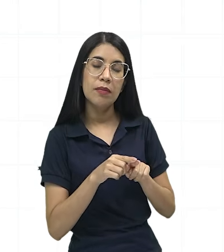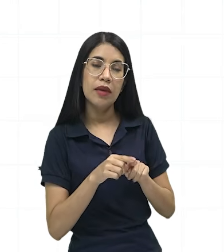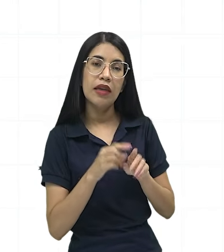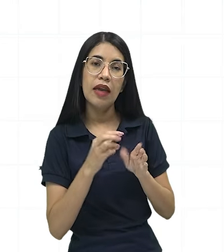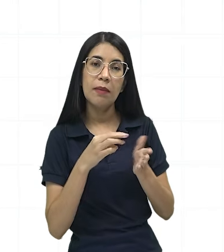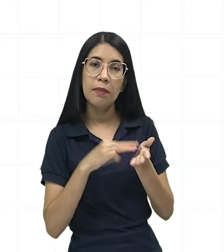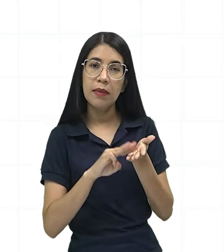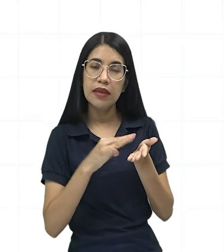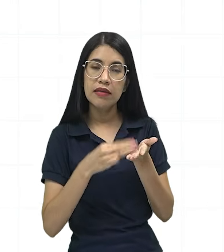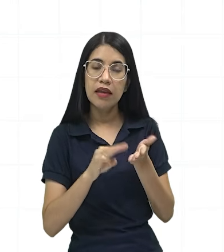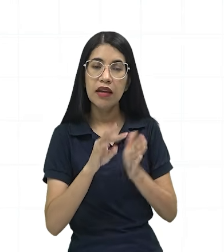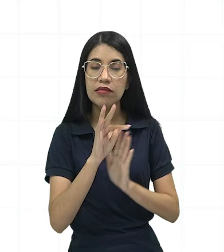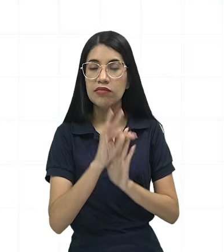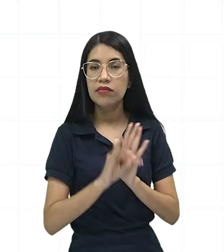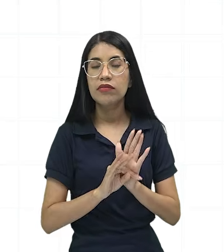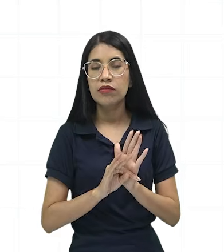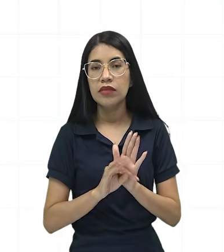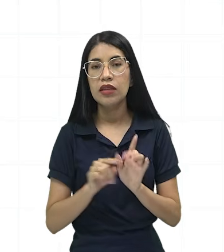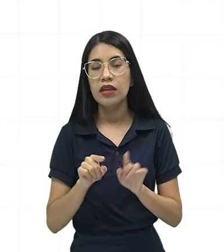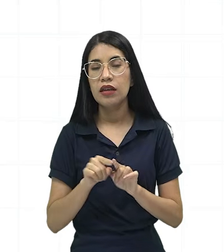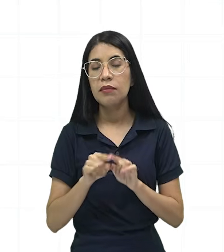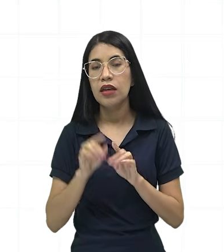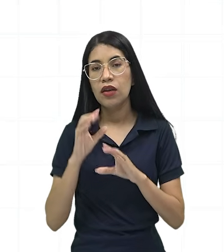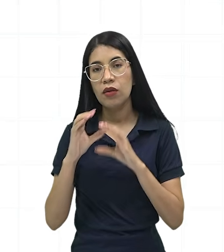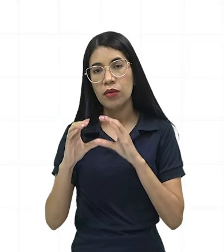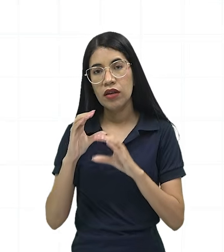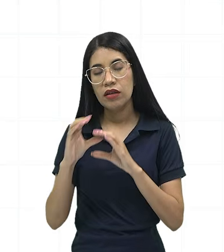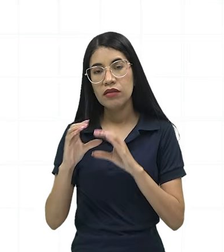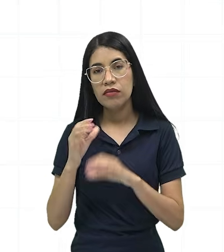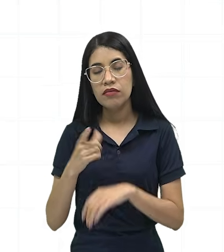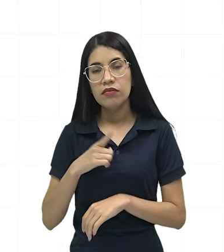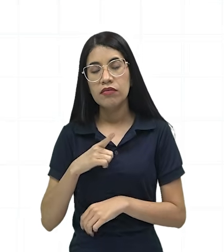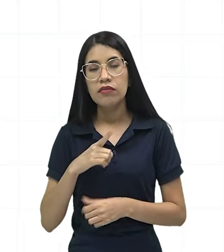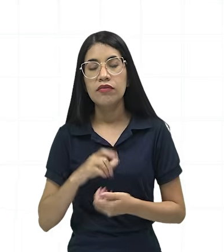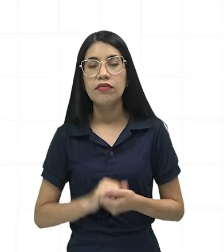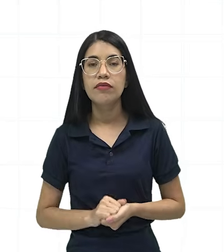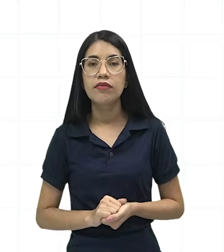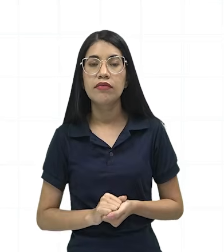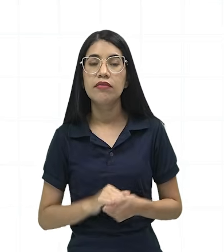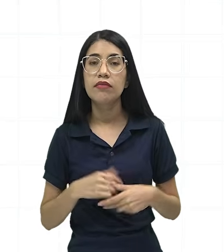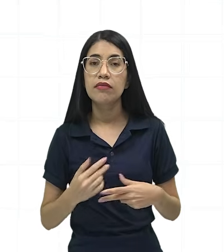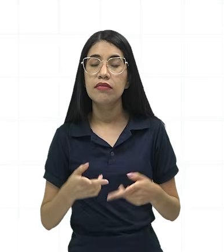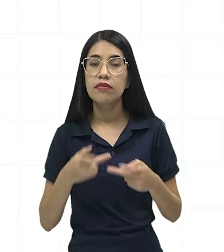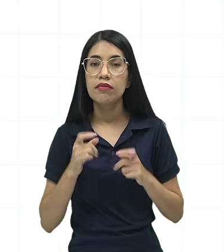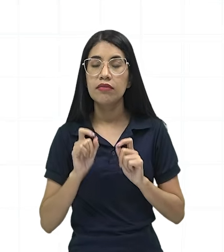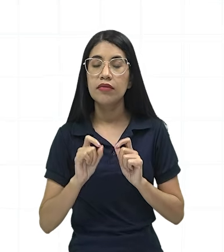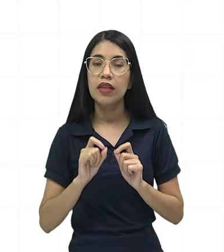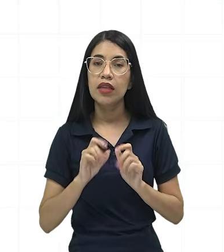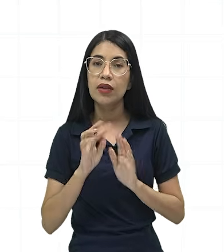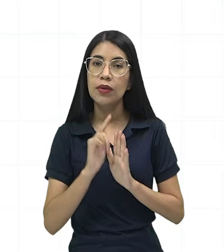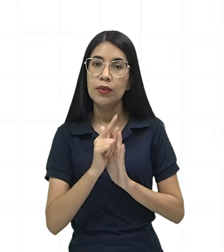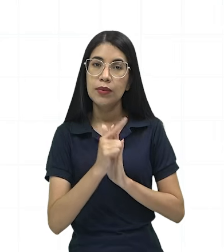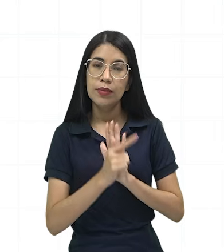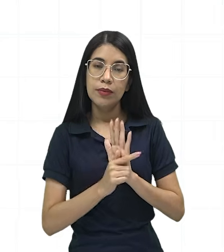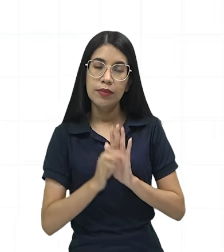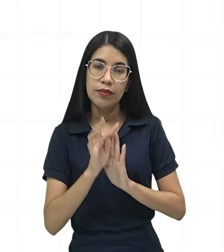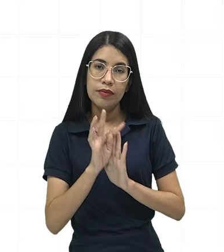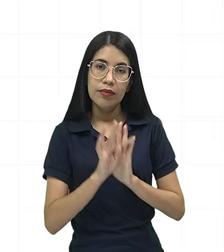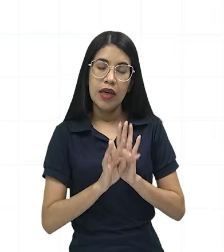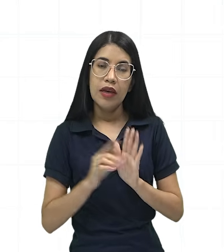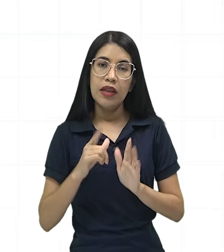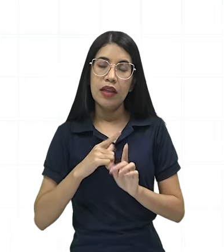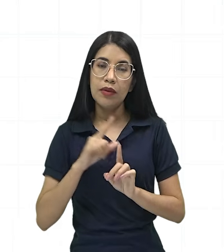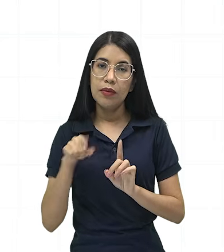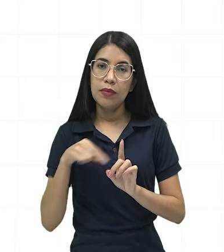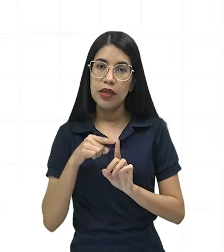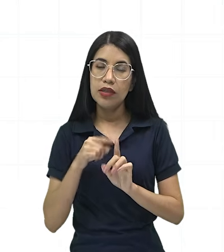mensagem, é texto, né? Está comunicando algo para alguém. Então, notem que os gêneros textuais, todos eles têm uma